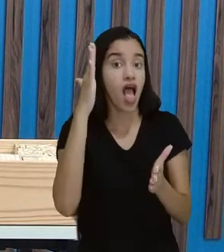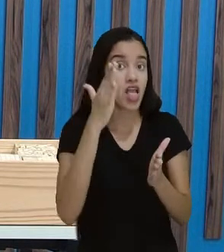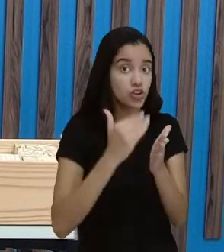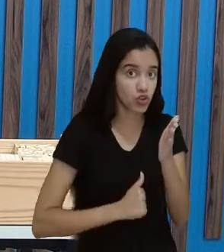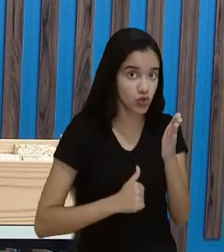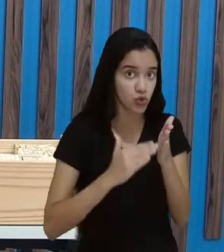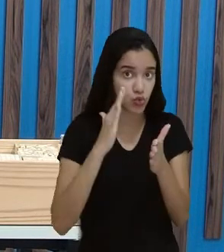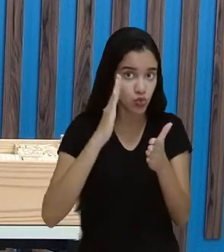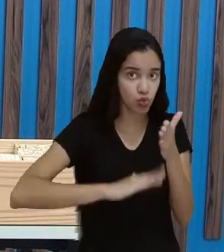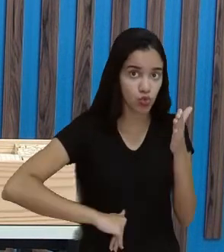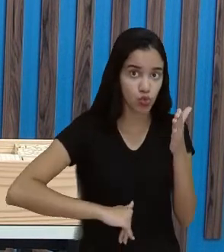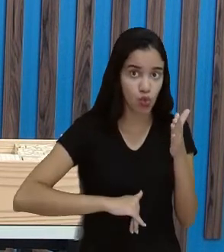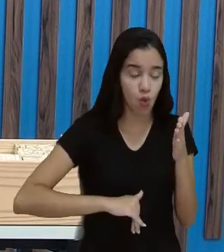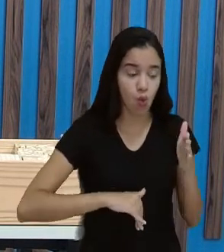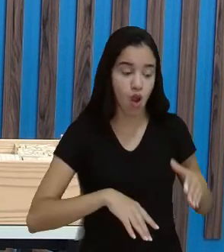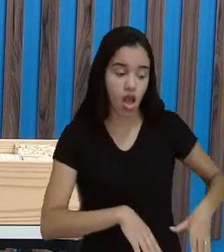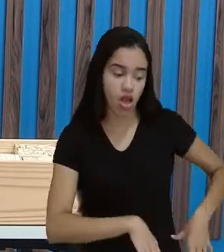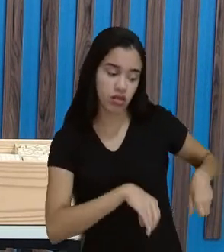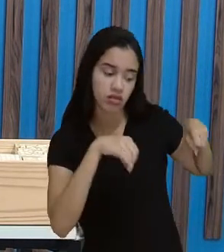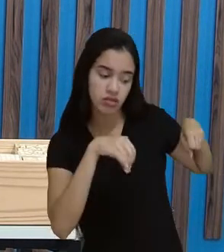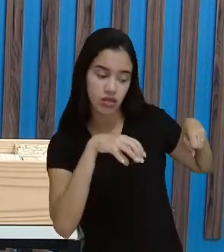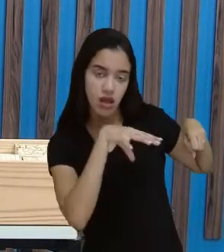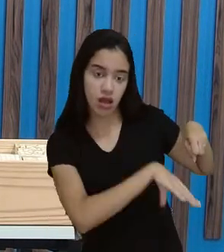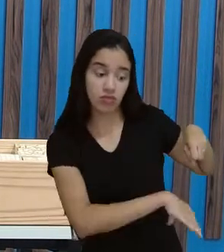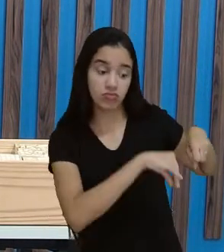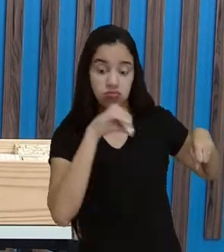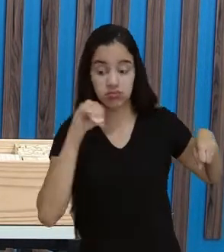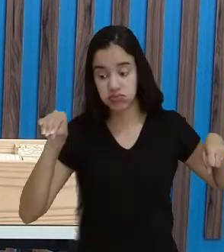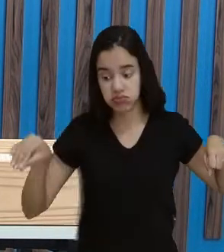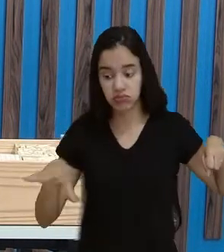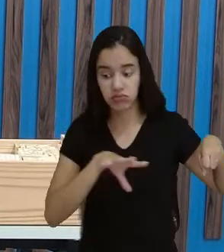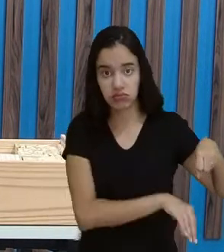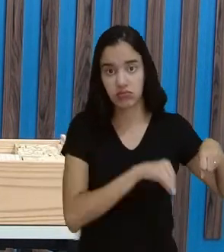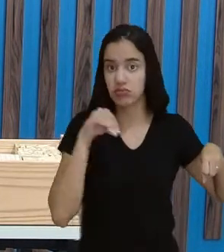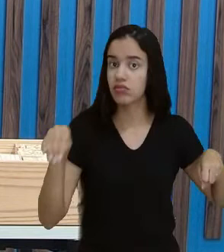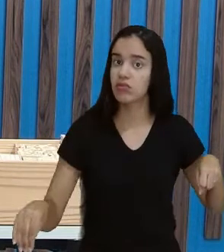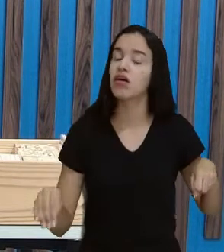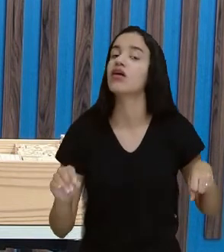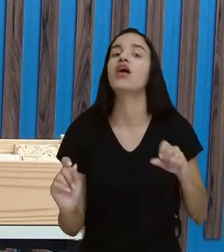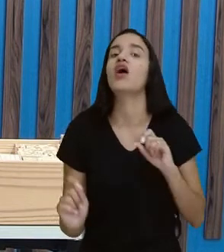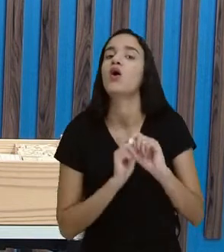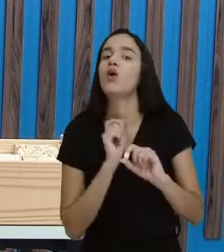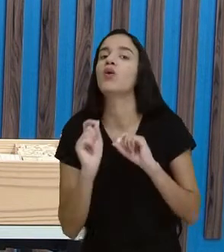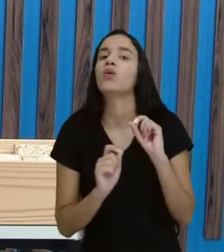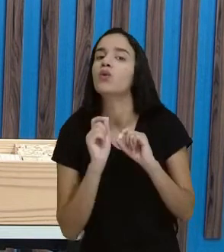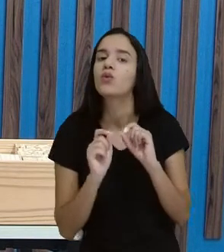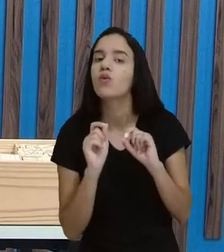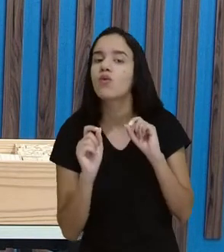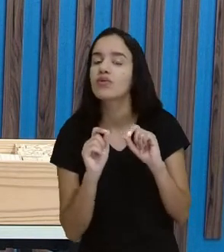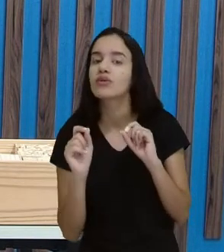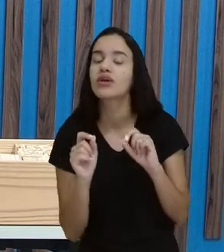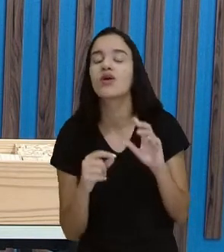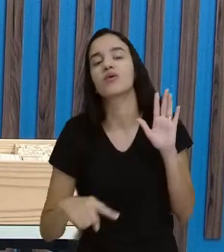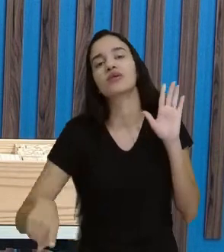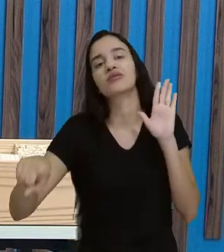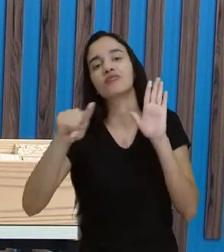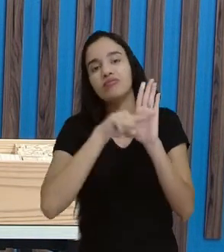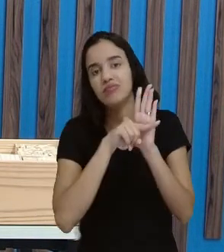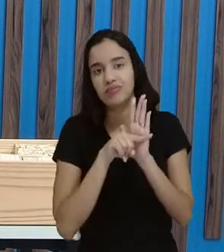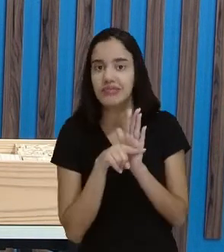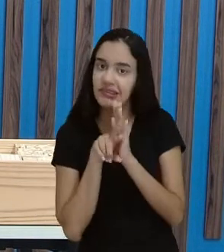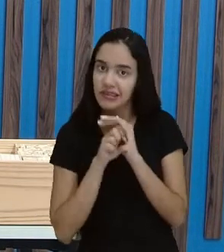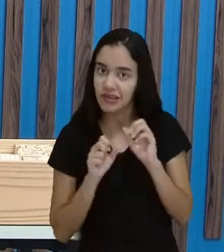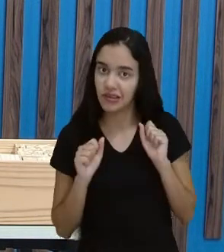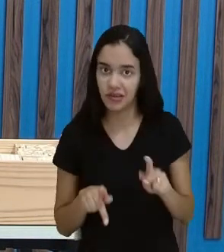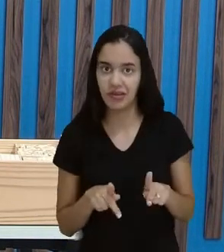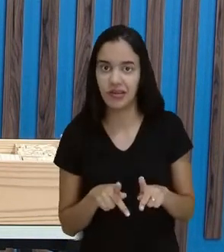retirou da bolsa 49. Dele. Se ele retirou, eu estou tratando de uma subtração.